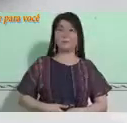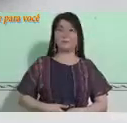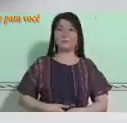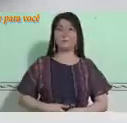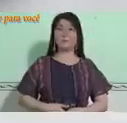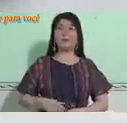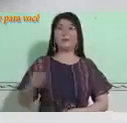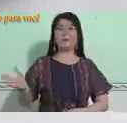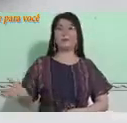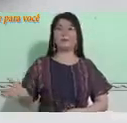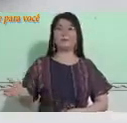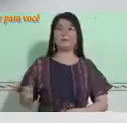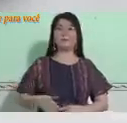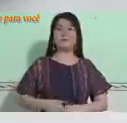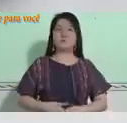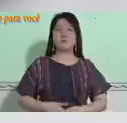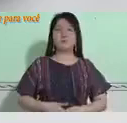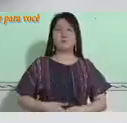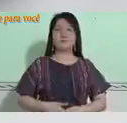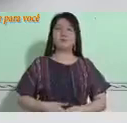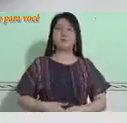caseiros para artrite reumatoide.